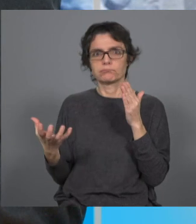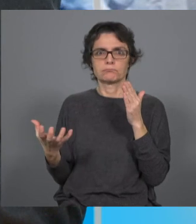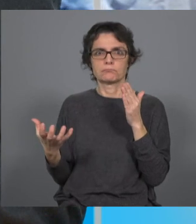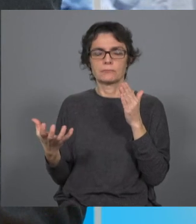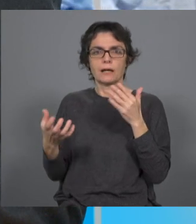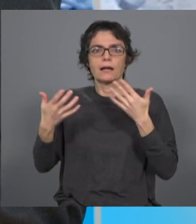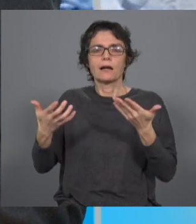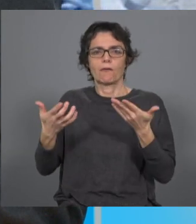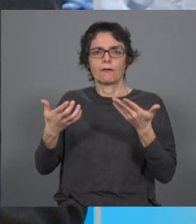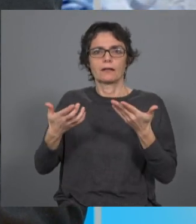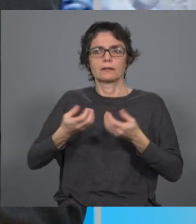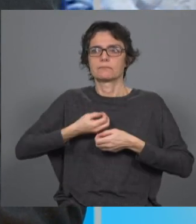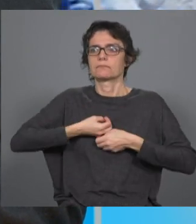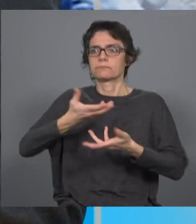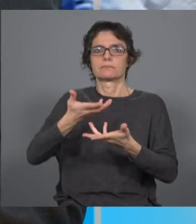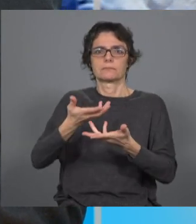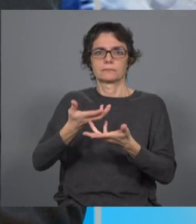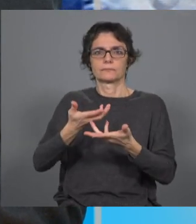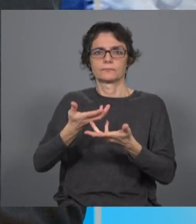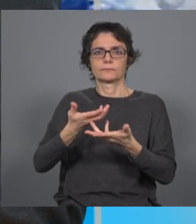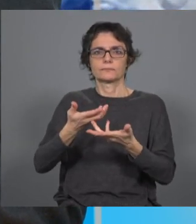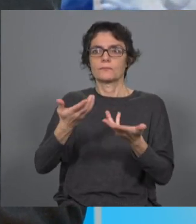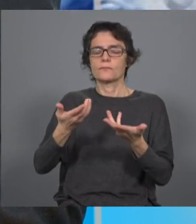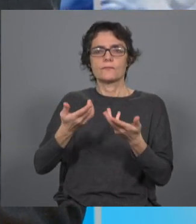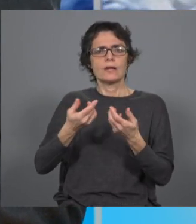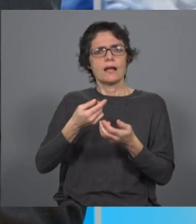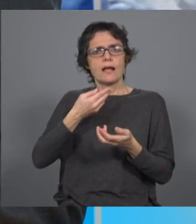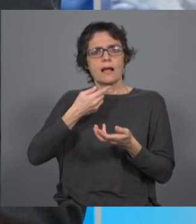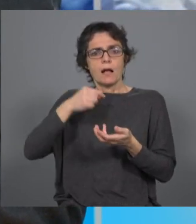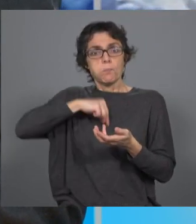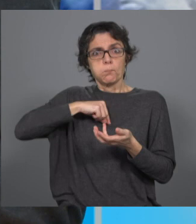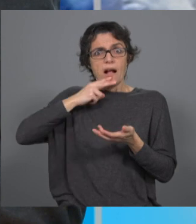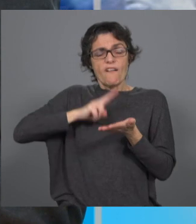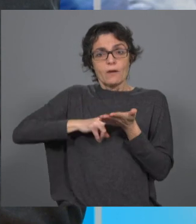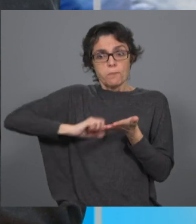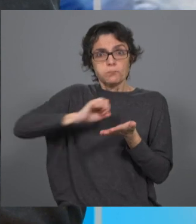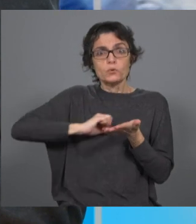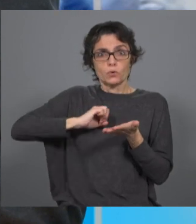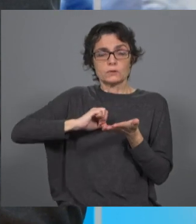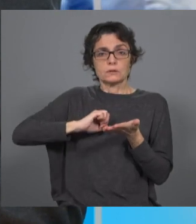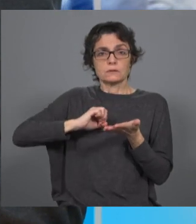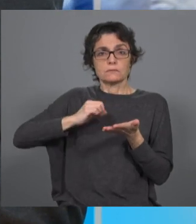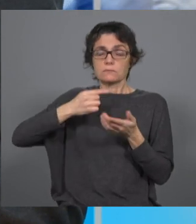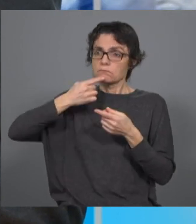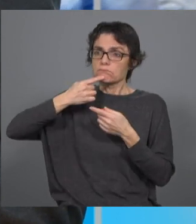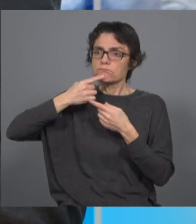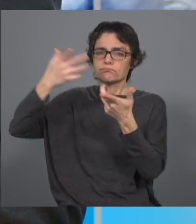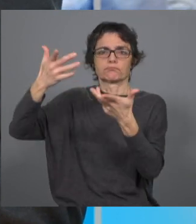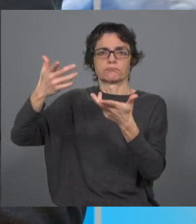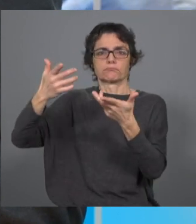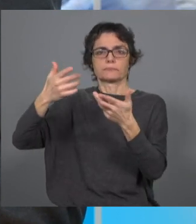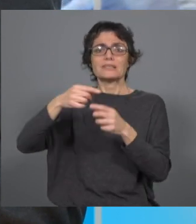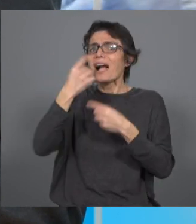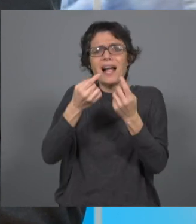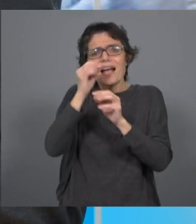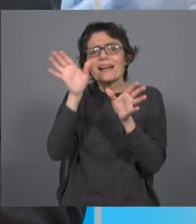apresentá-la, ainda que nem toda a gente goste. Haverá sempre quem diga, não vou com a tua cara, não suporto